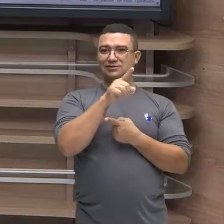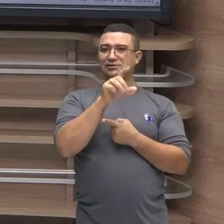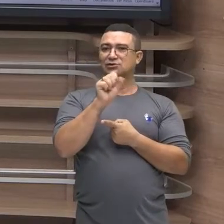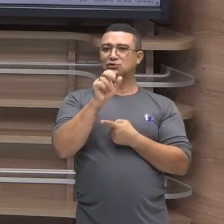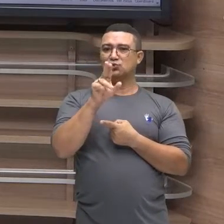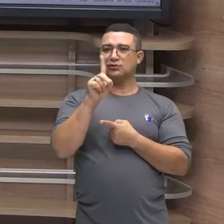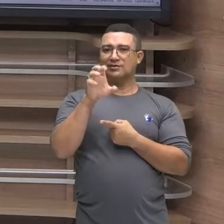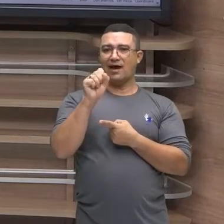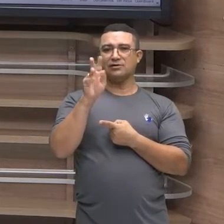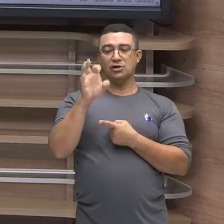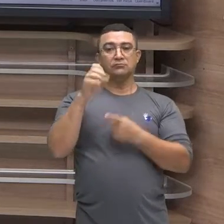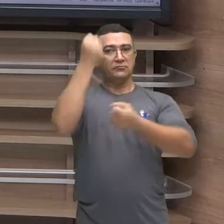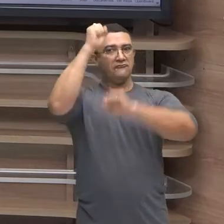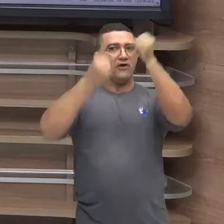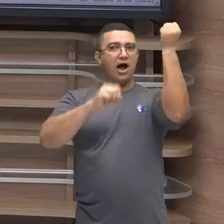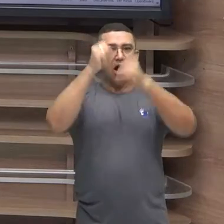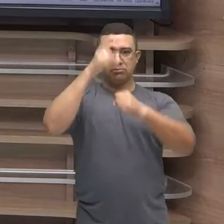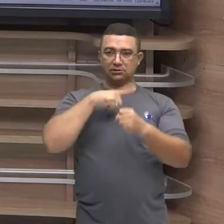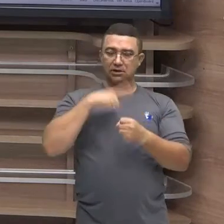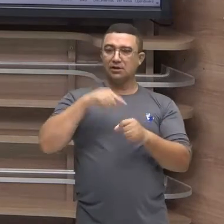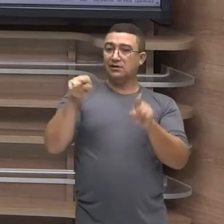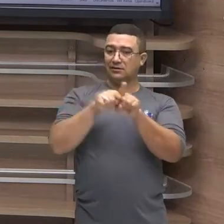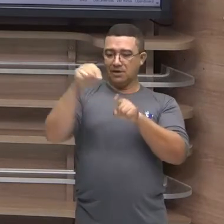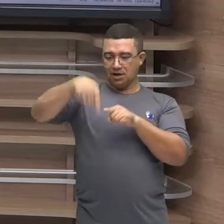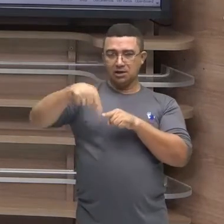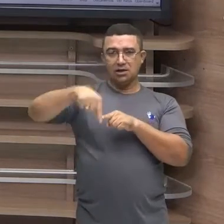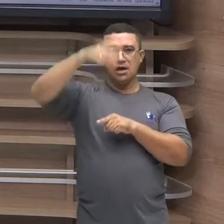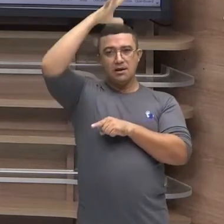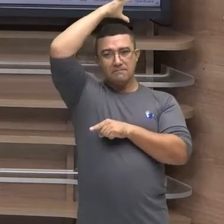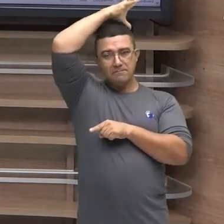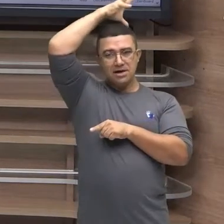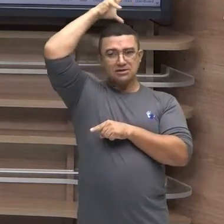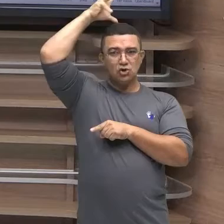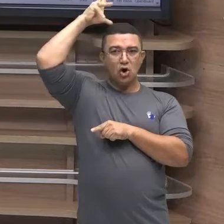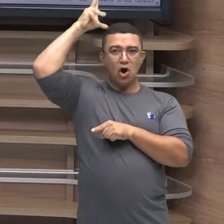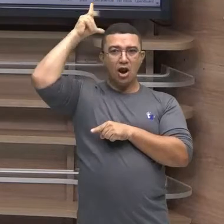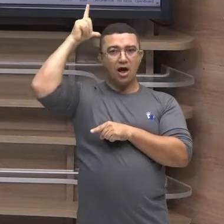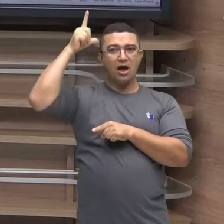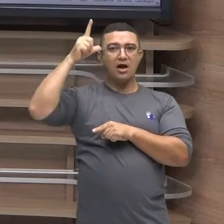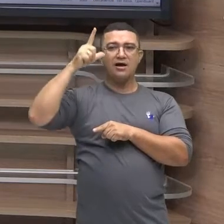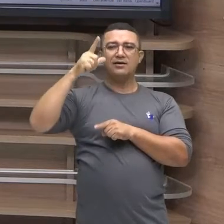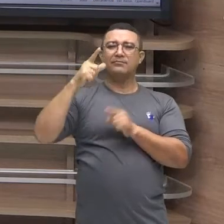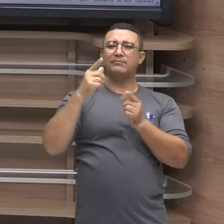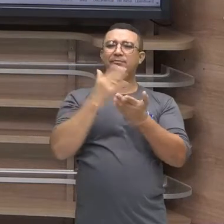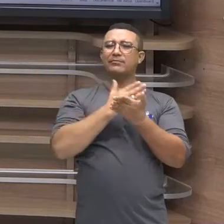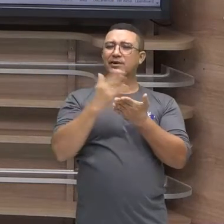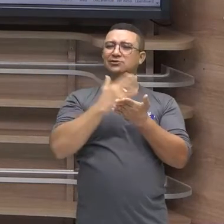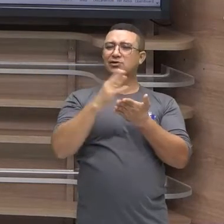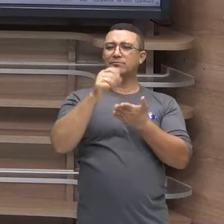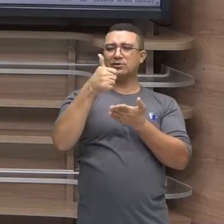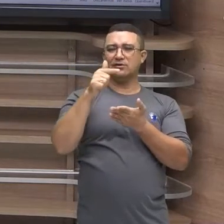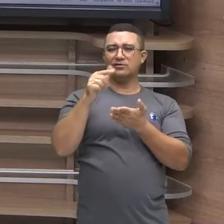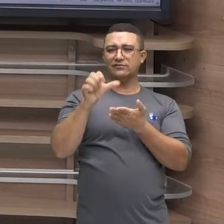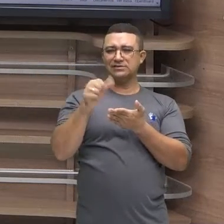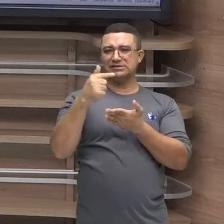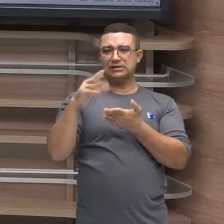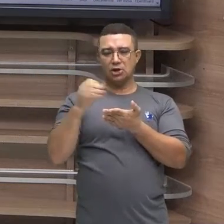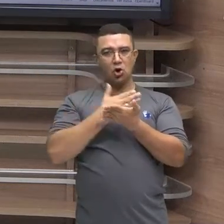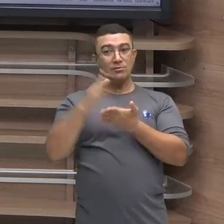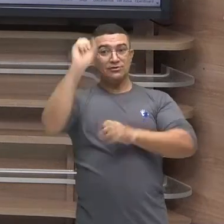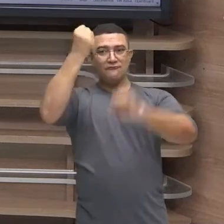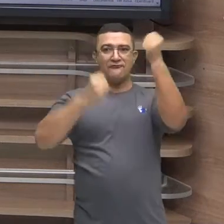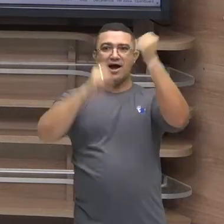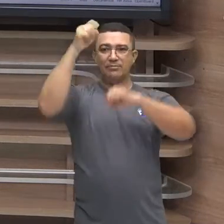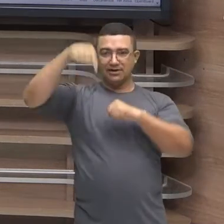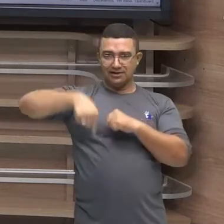aqui da nossa região, também da industrialização aqui no nosso estado, né, na década de 70, entre outras condições,